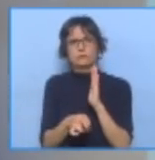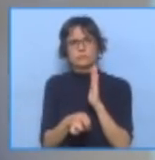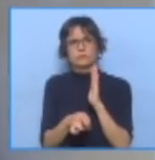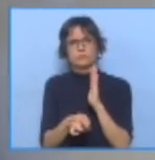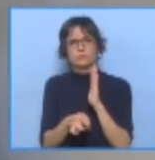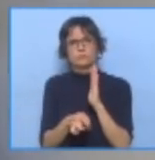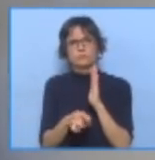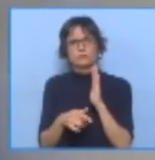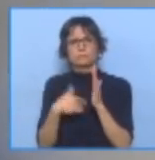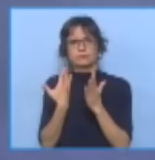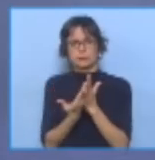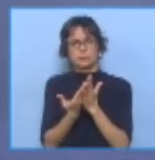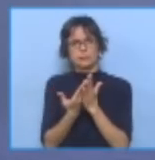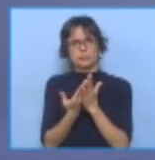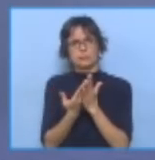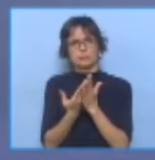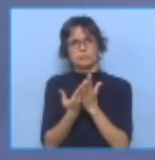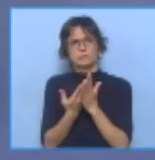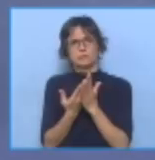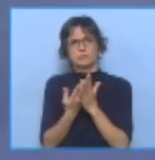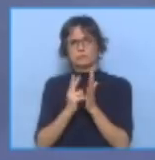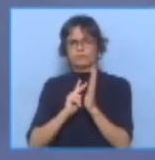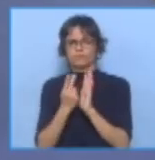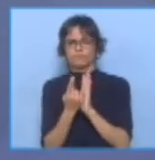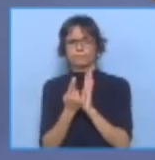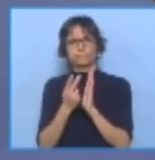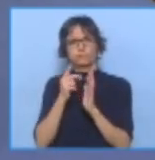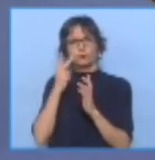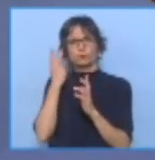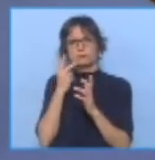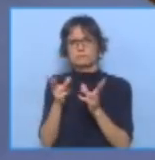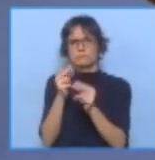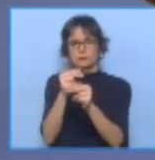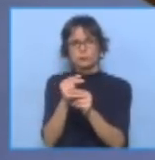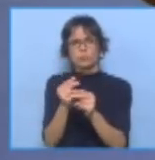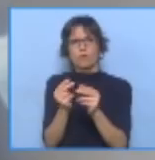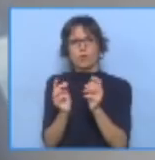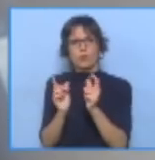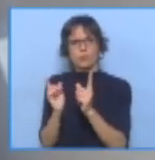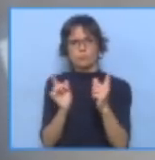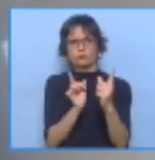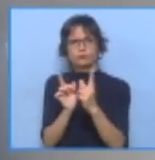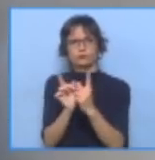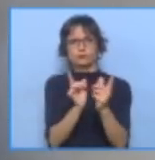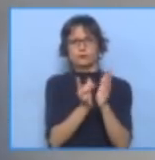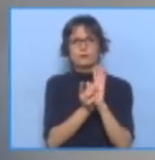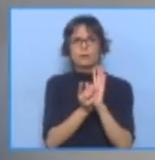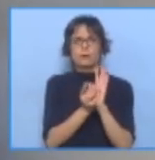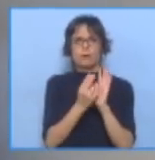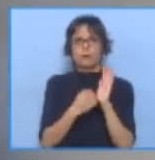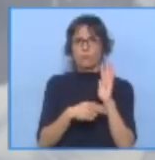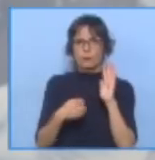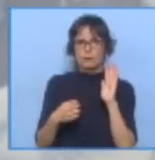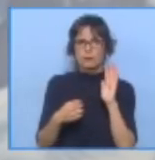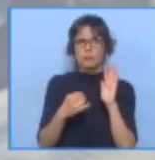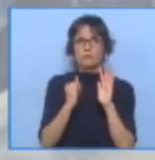a relação vivencial entre, de facto, o cristianismo e o islamismo. E o islamismo, nomeadamente esse